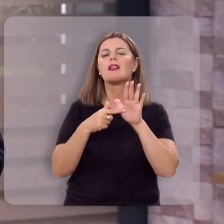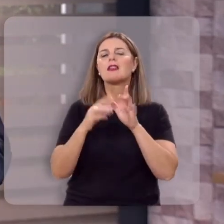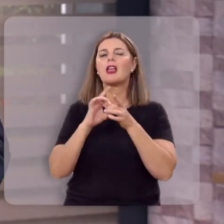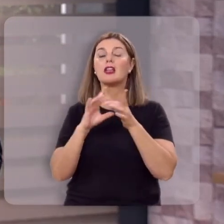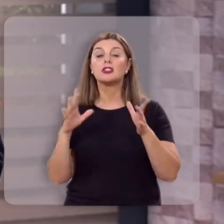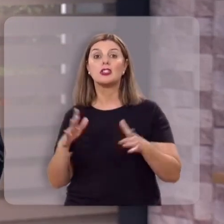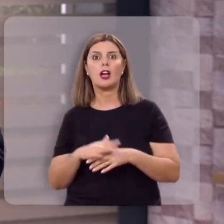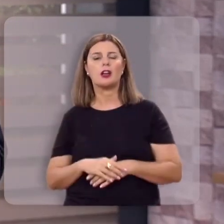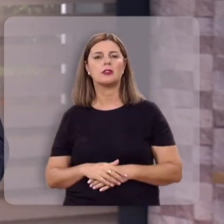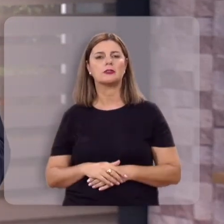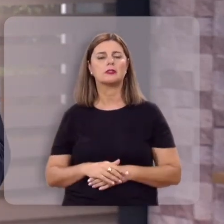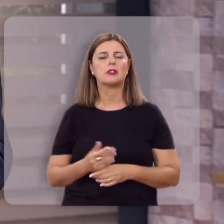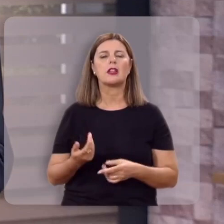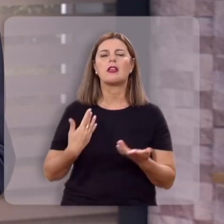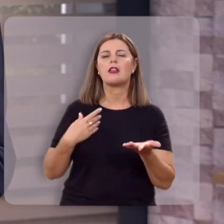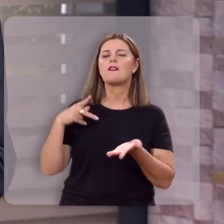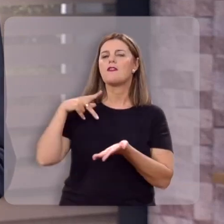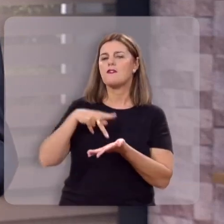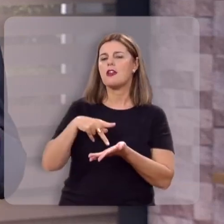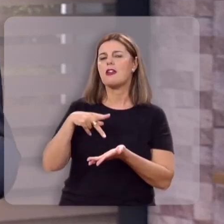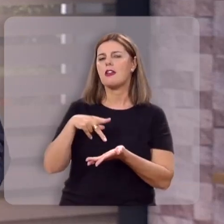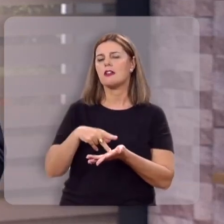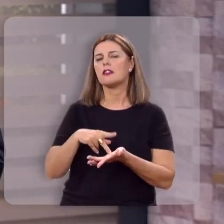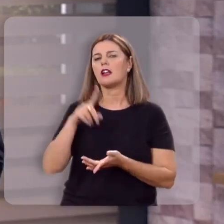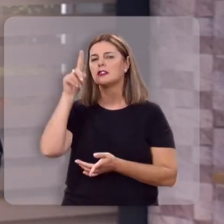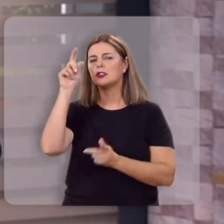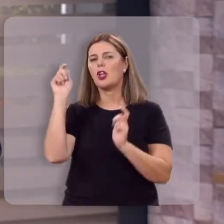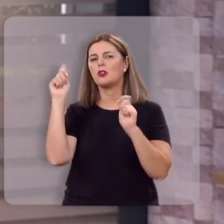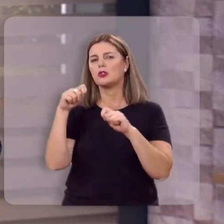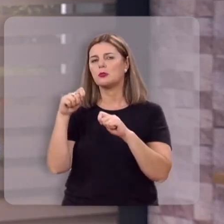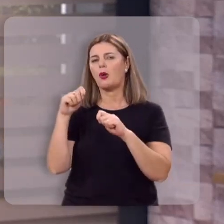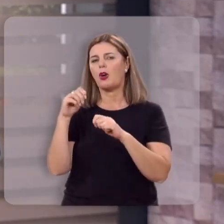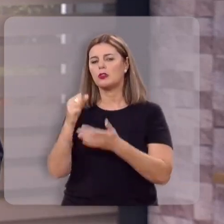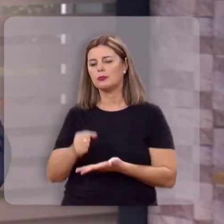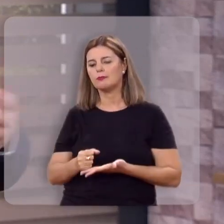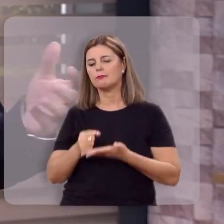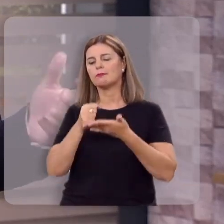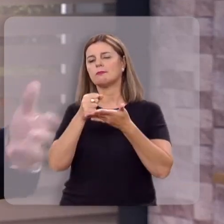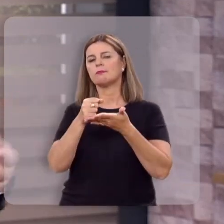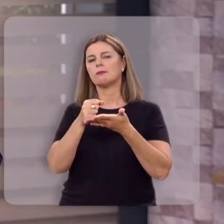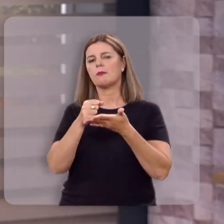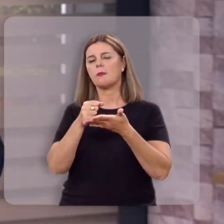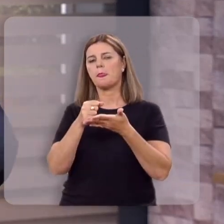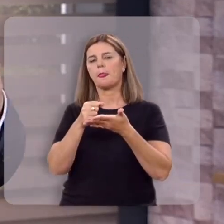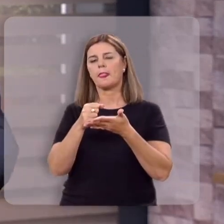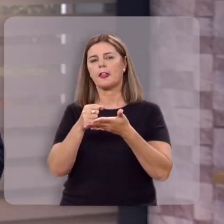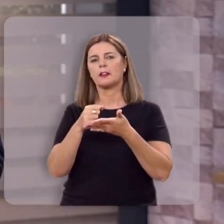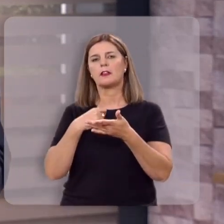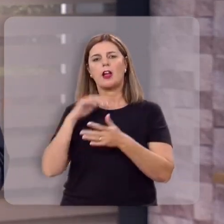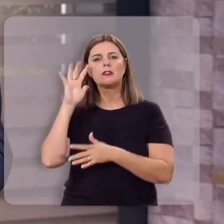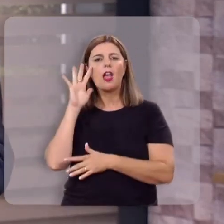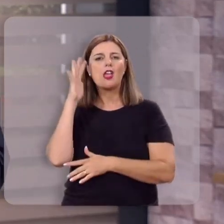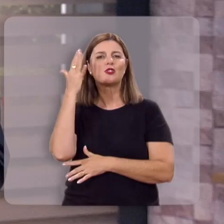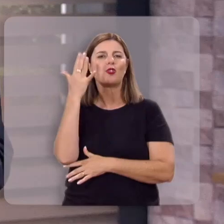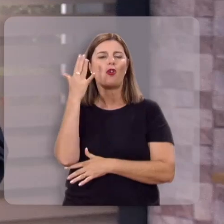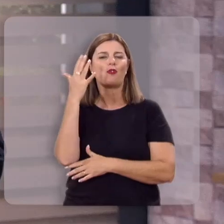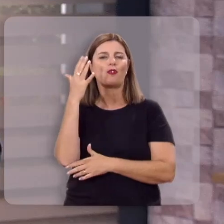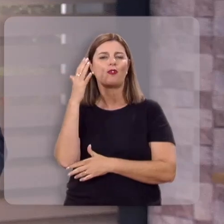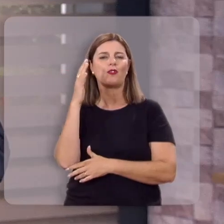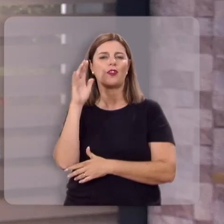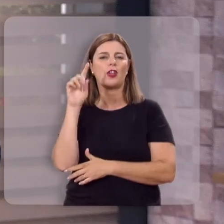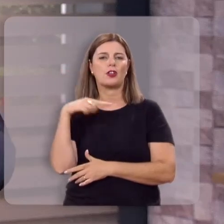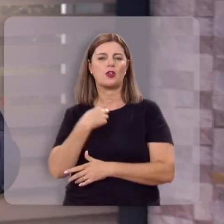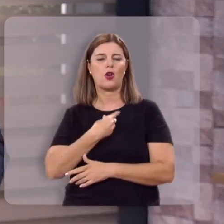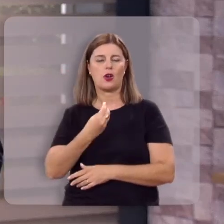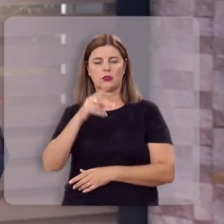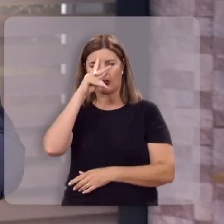fazer e como efetivamente Deus pode nos auxiliar nessas resoluções que nós fazemos